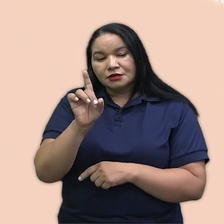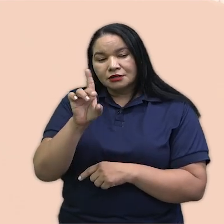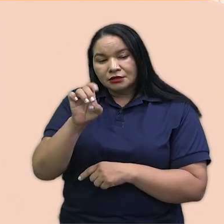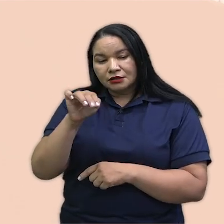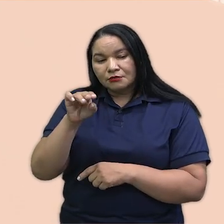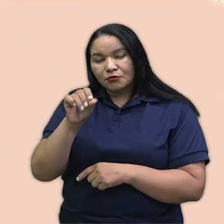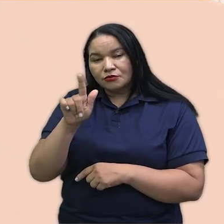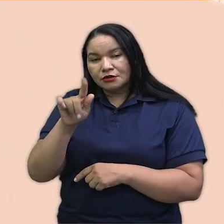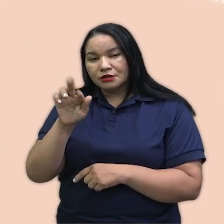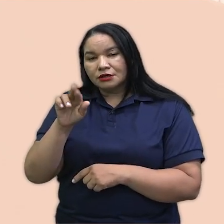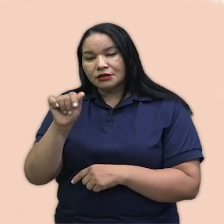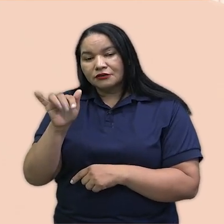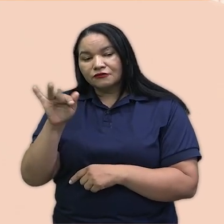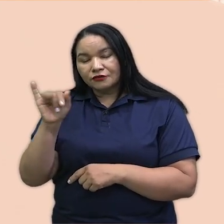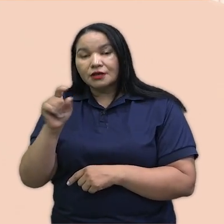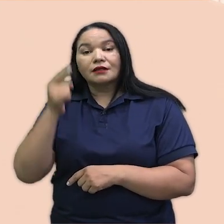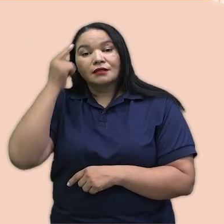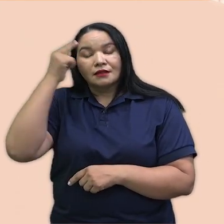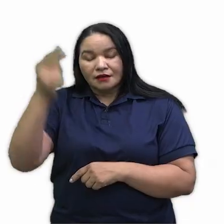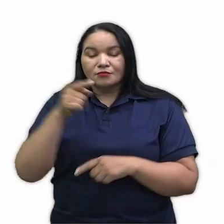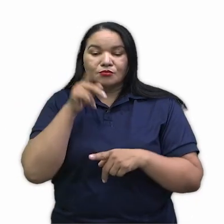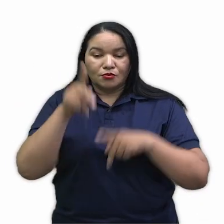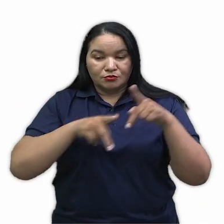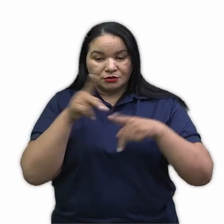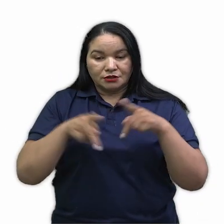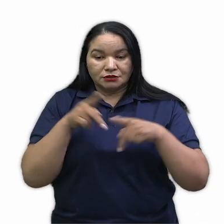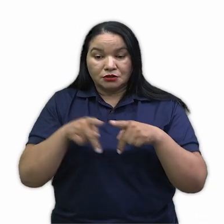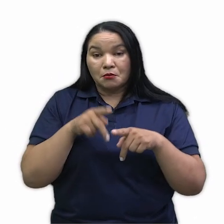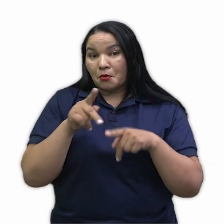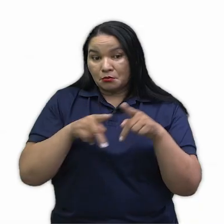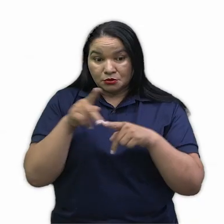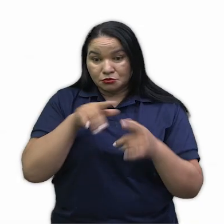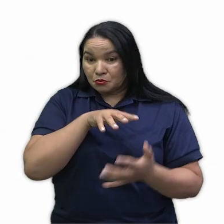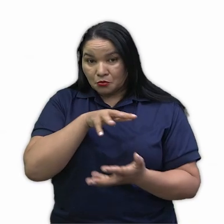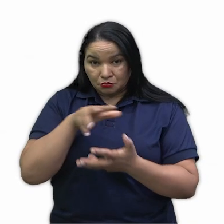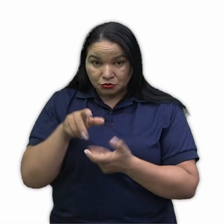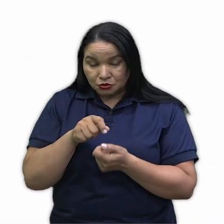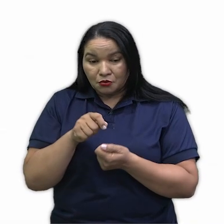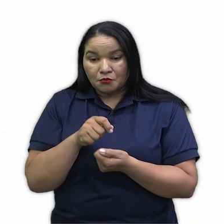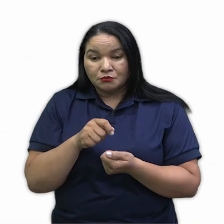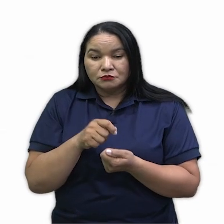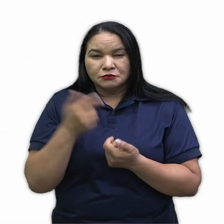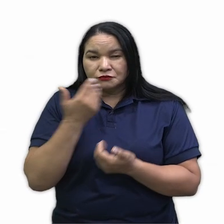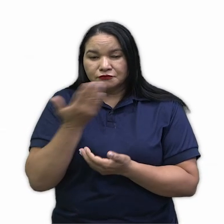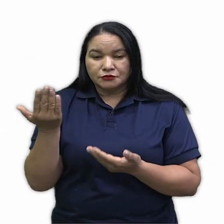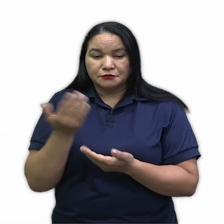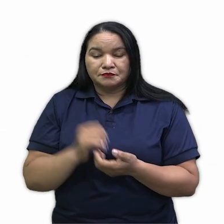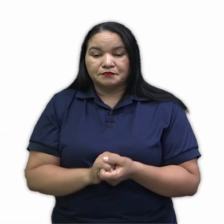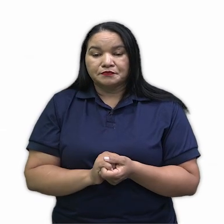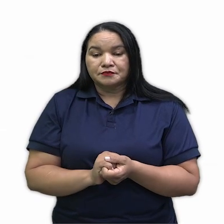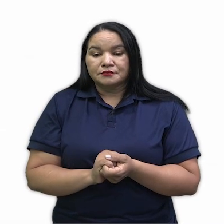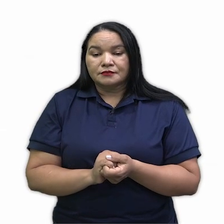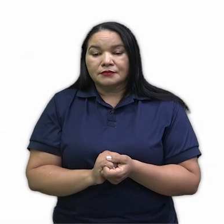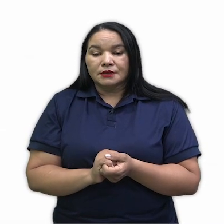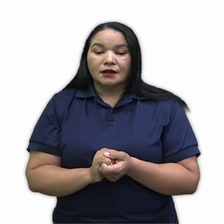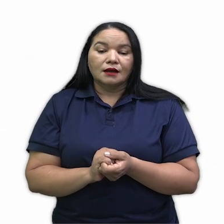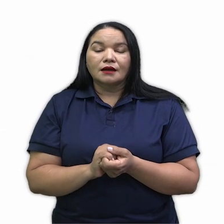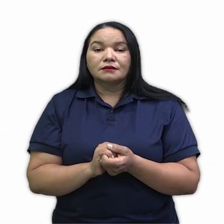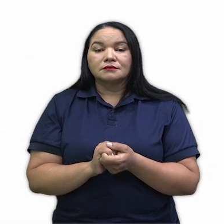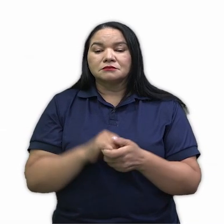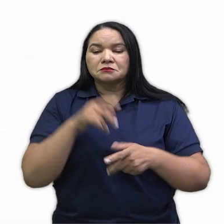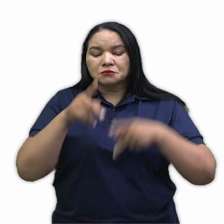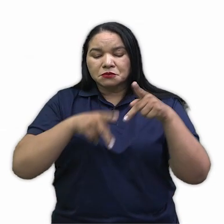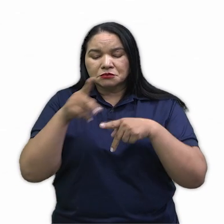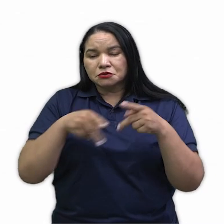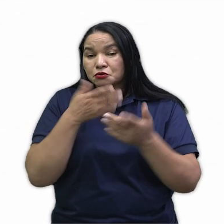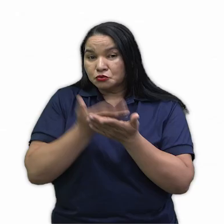população. Vamos relembrar aí sobre o panorama geral da demografia mundial. Olha só. A demografia, gente, ela vai se